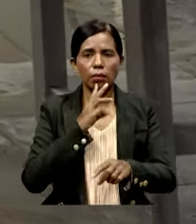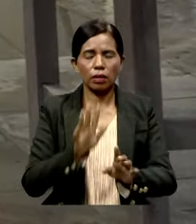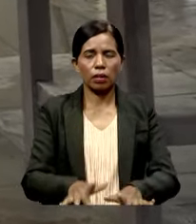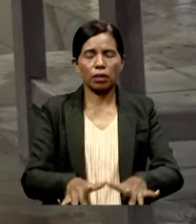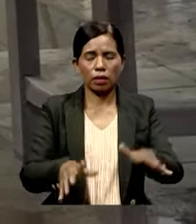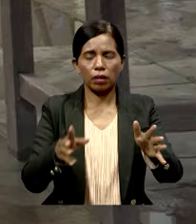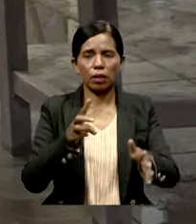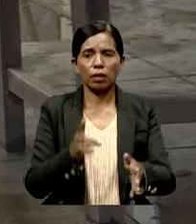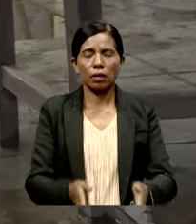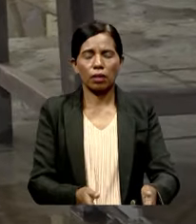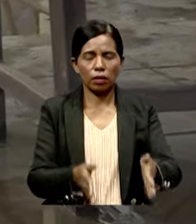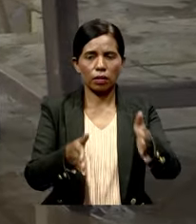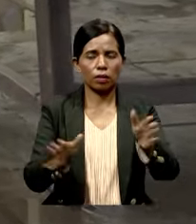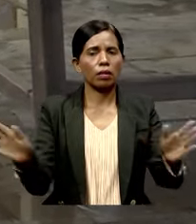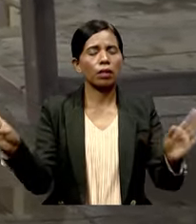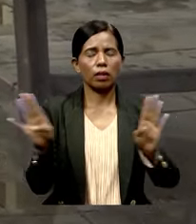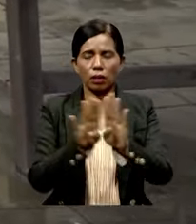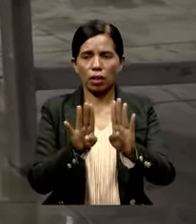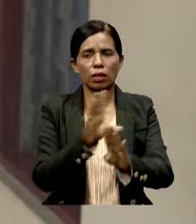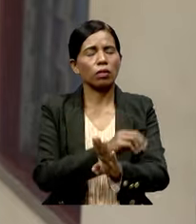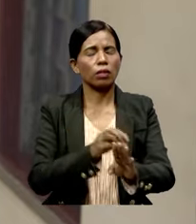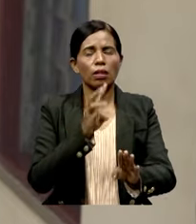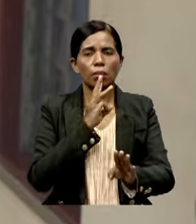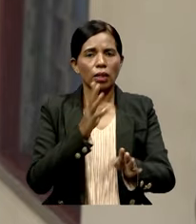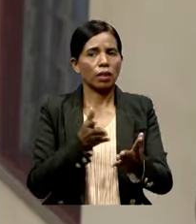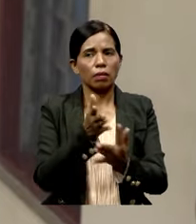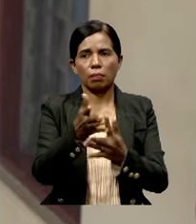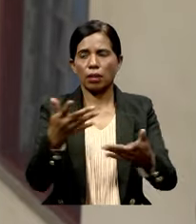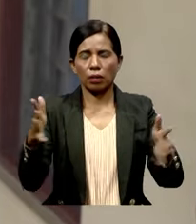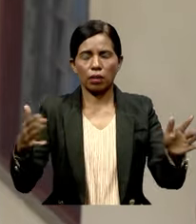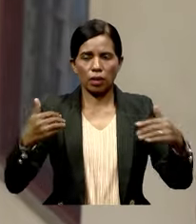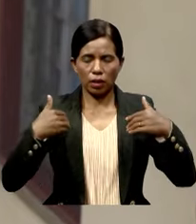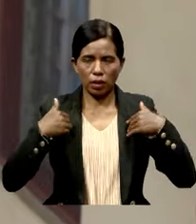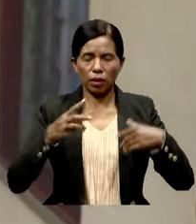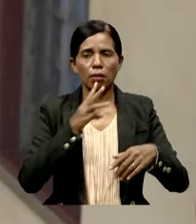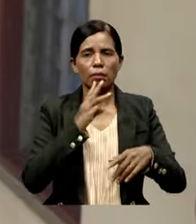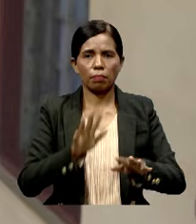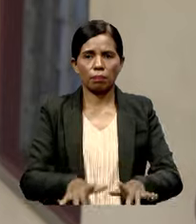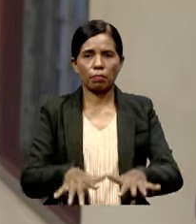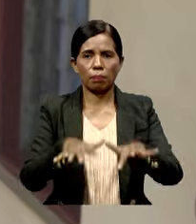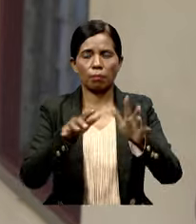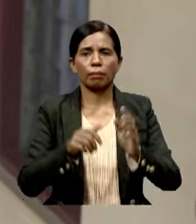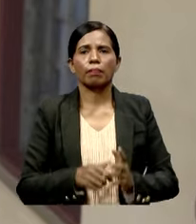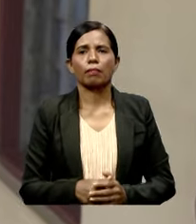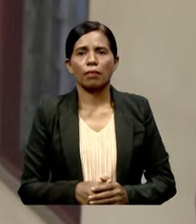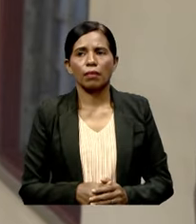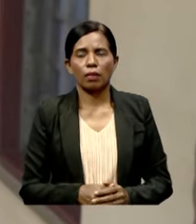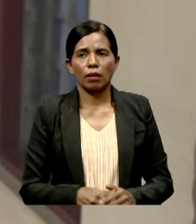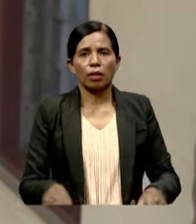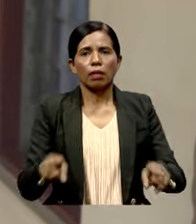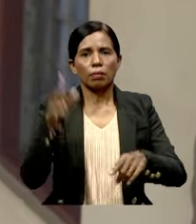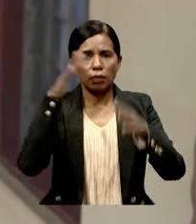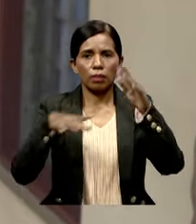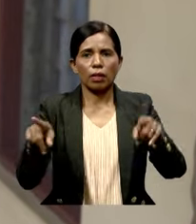sira besi kia faculdade ne intupido nune be saifatin laiha odi hamosu inundação. Na acontecimento anes orse que a